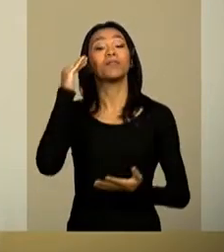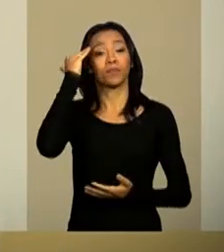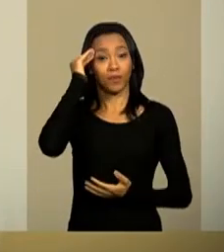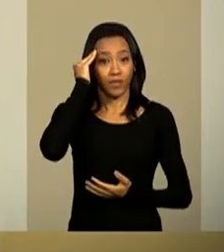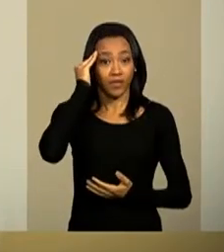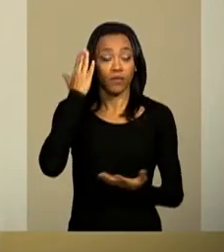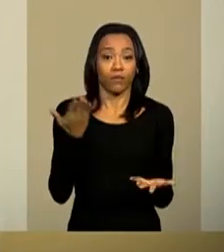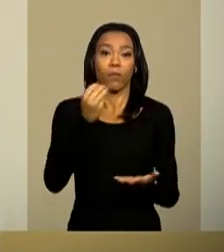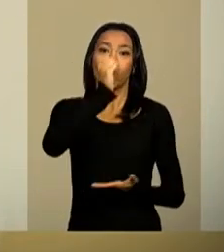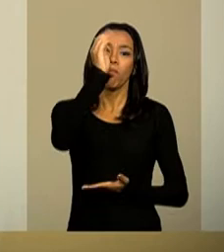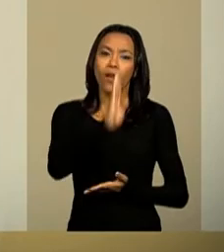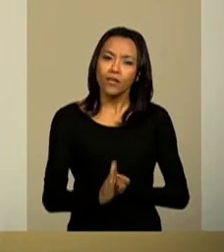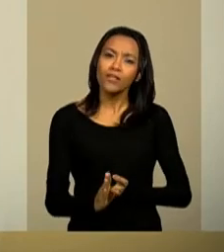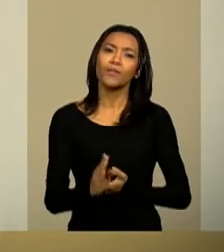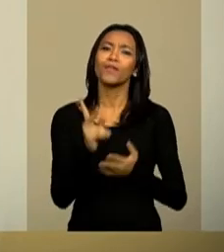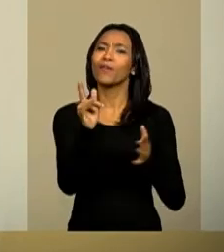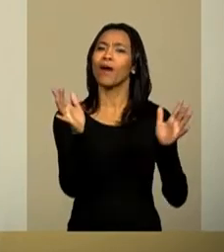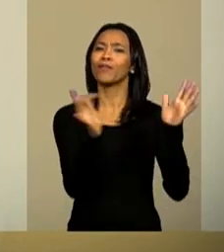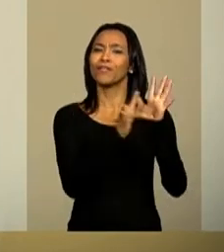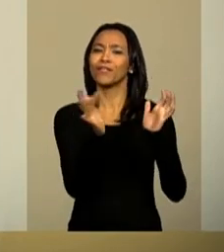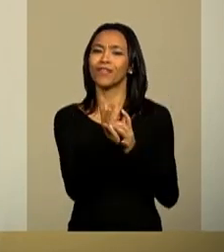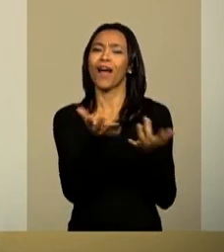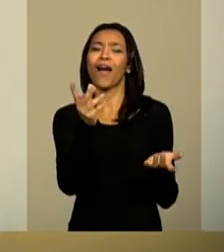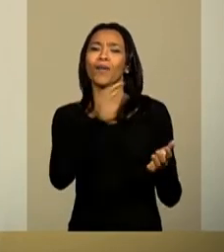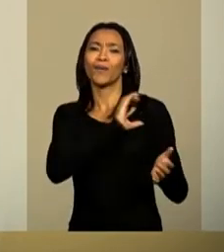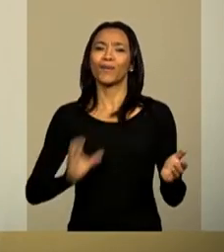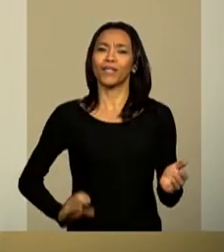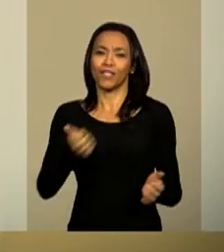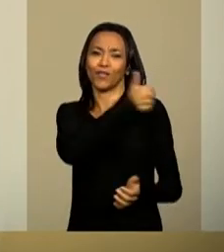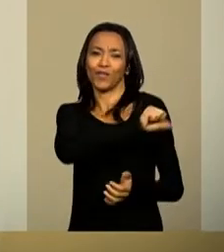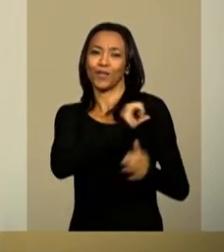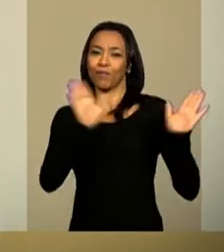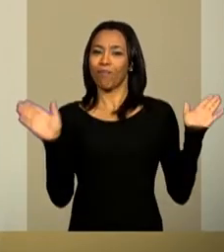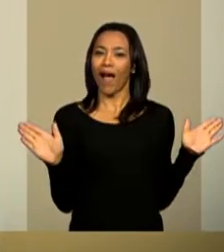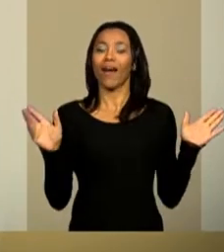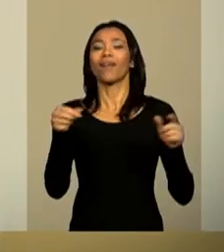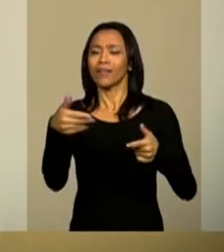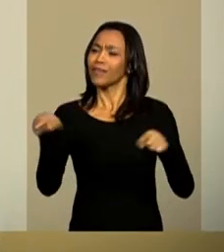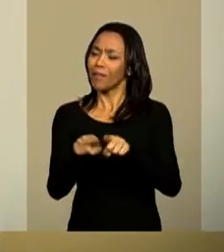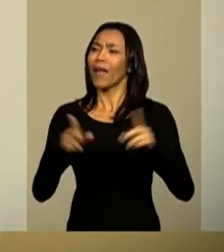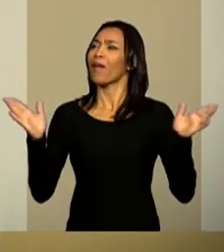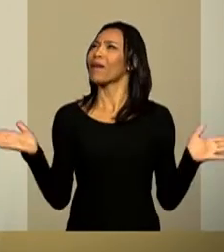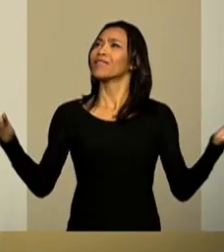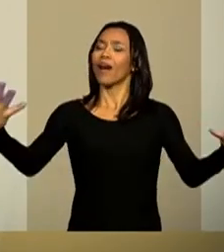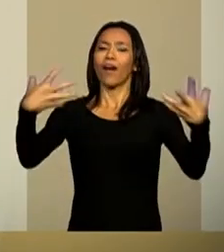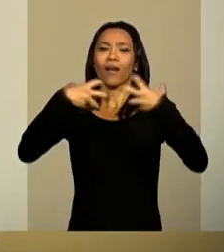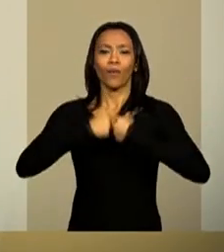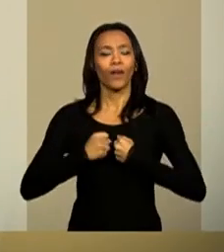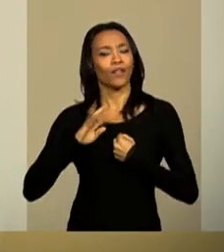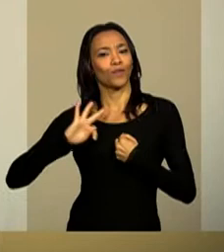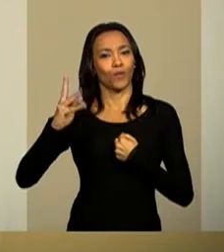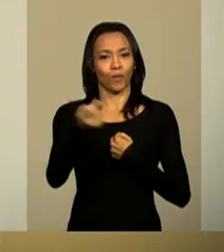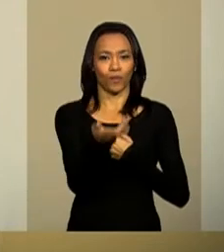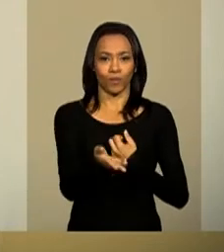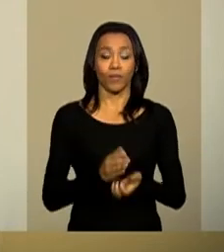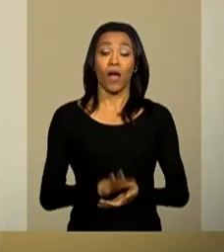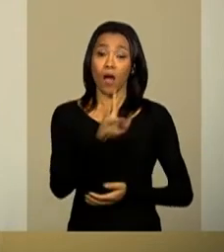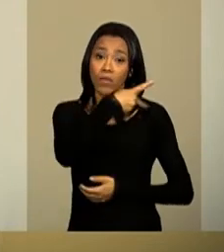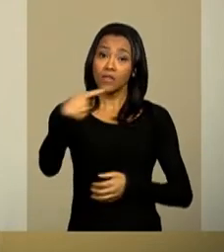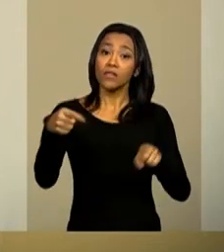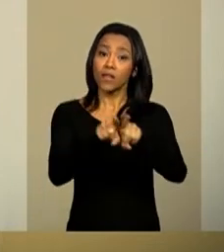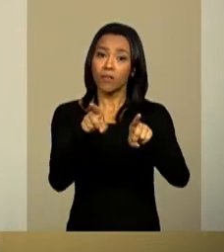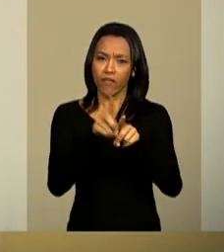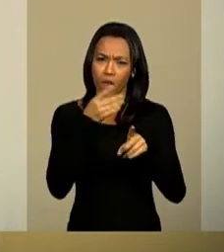O Brasil, como Cristo Redentor, está de braços abertos para acolher todos vocês. A presidenta falou